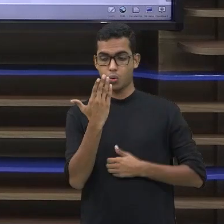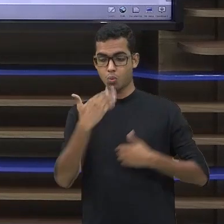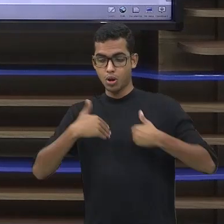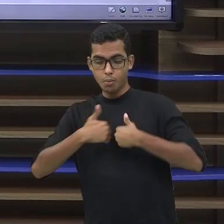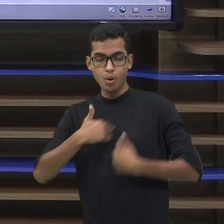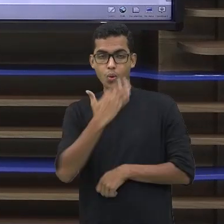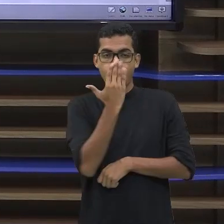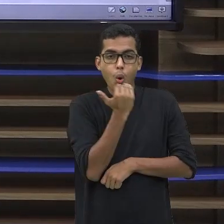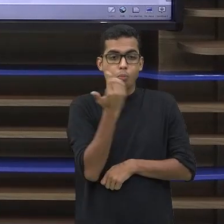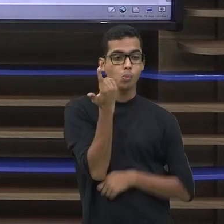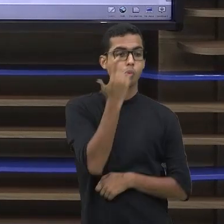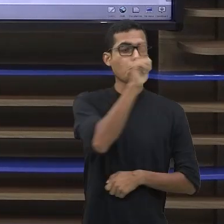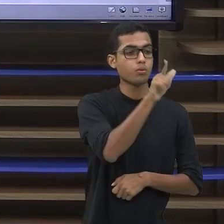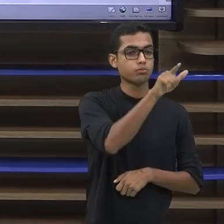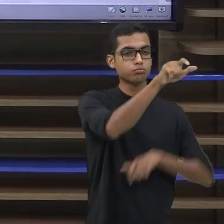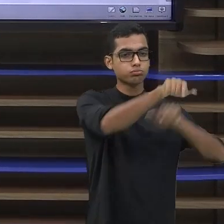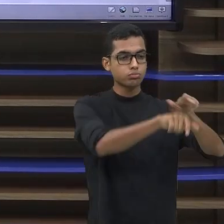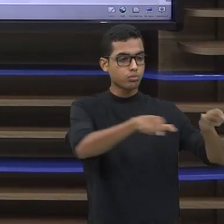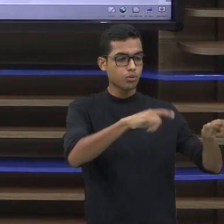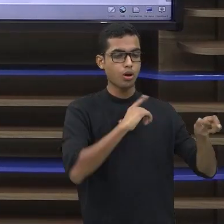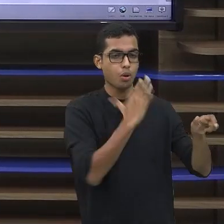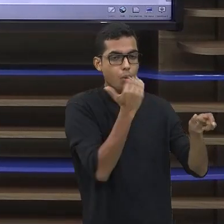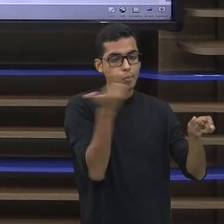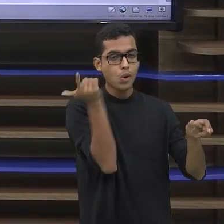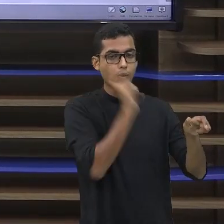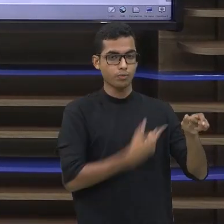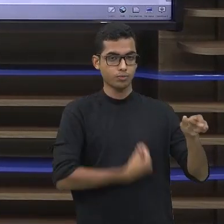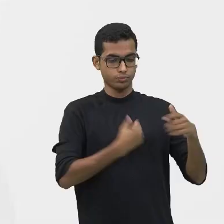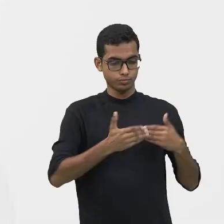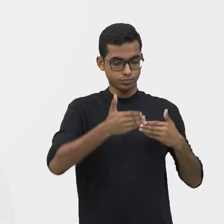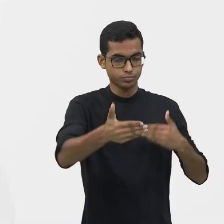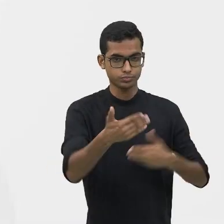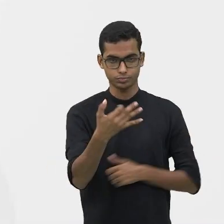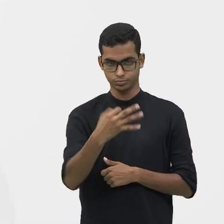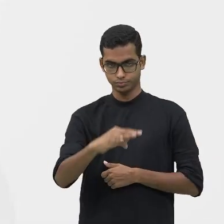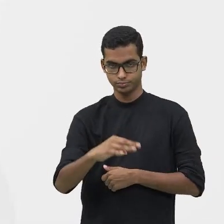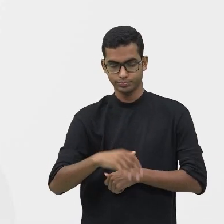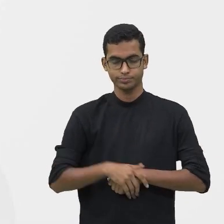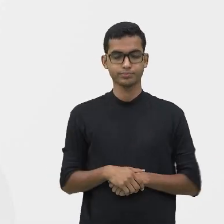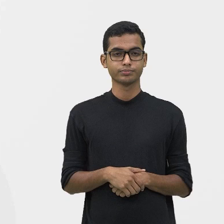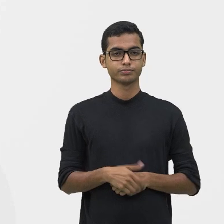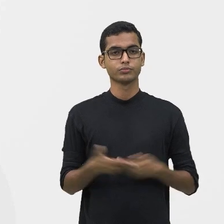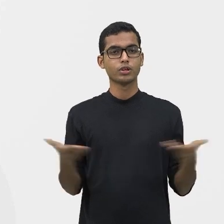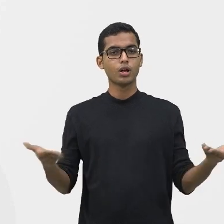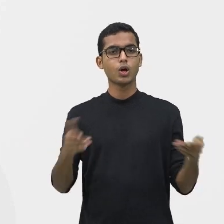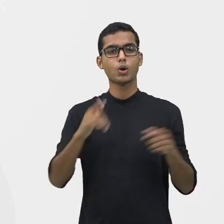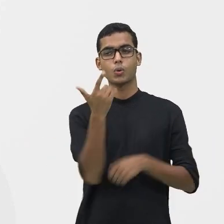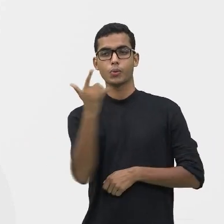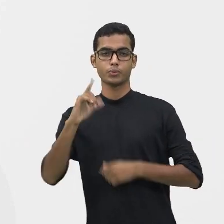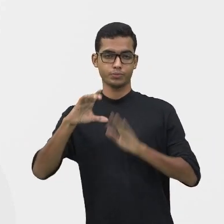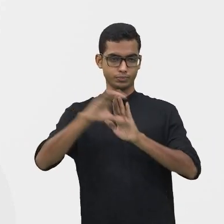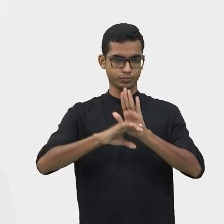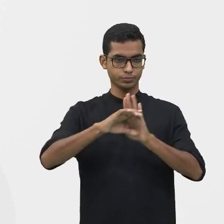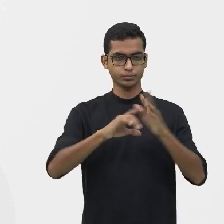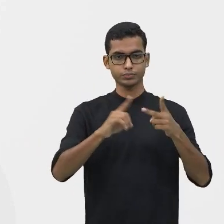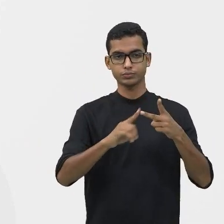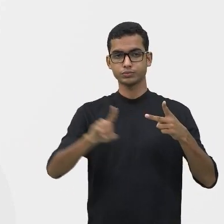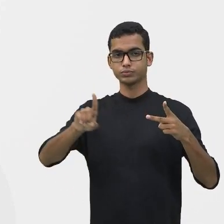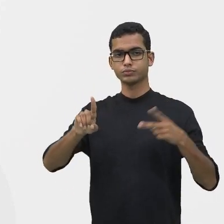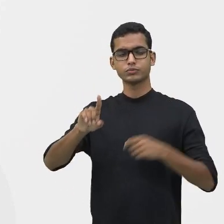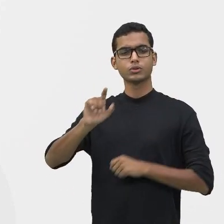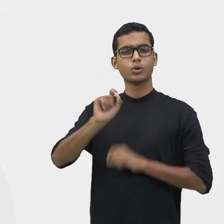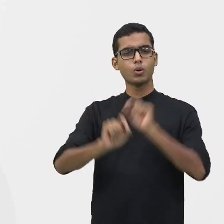de heterótrofo, ok? Agora vamos para o nosso conceito de digestão. A digestão é a quebra